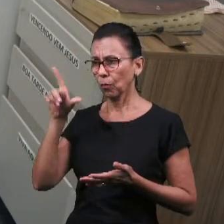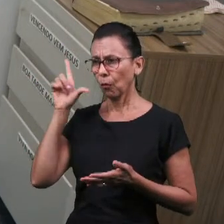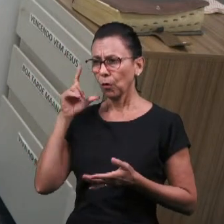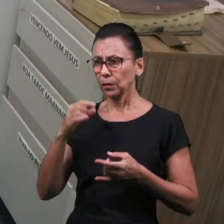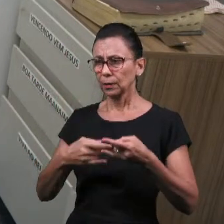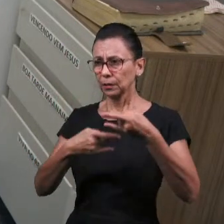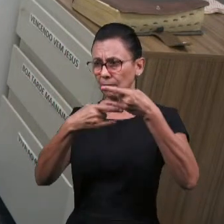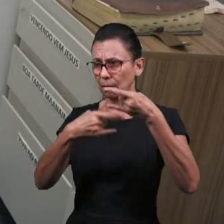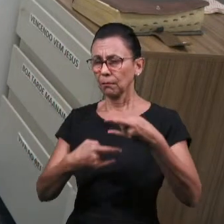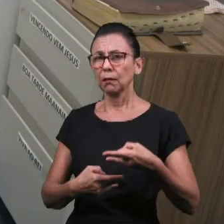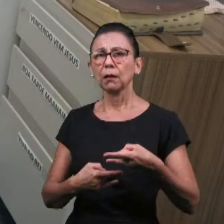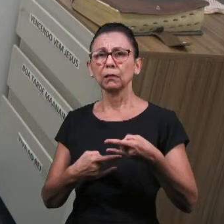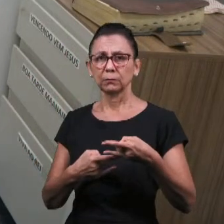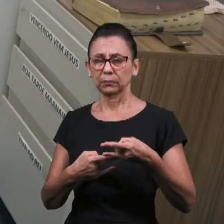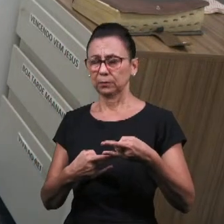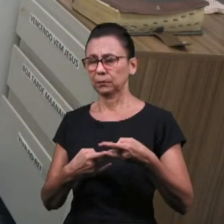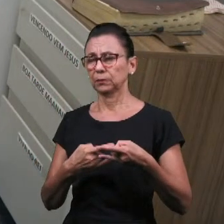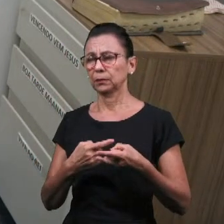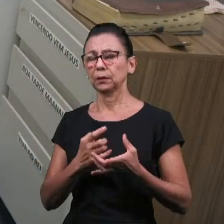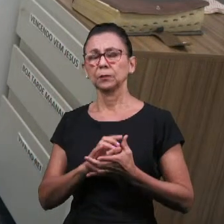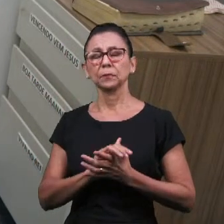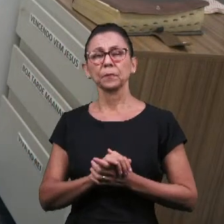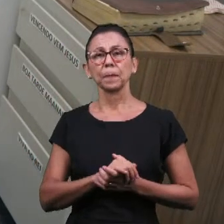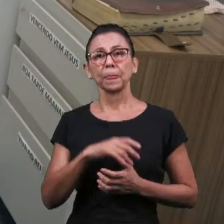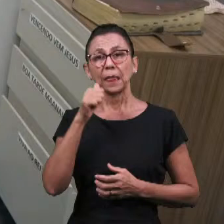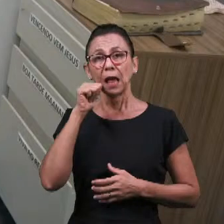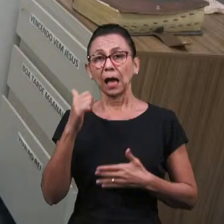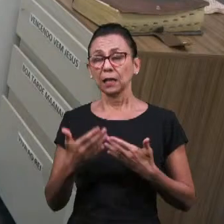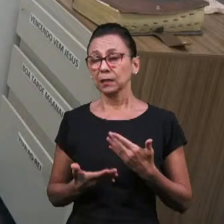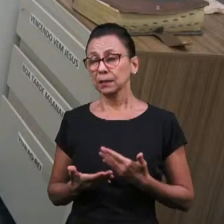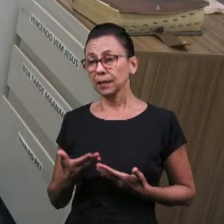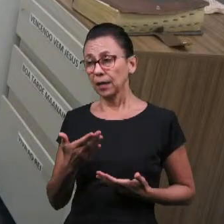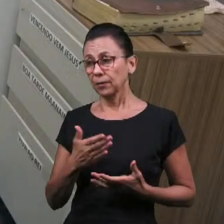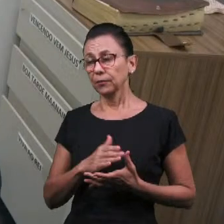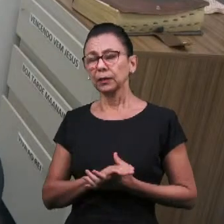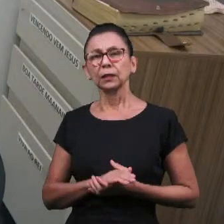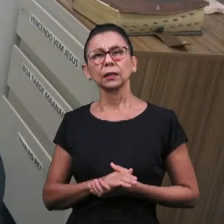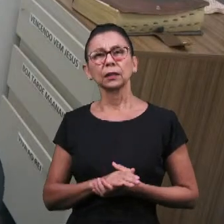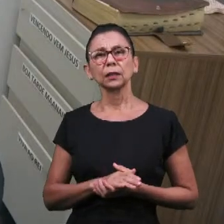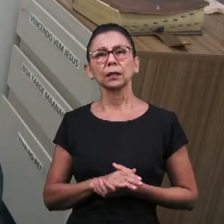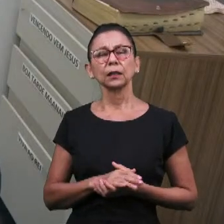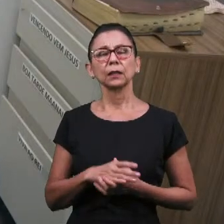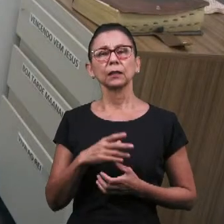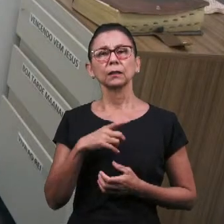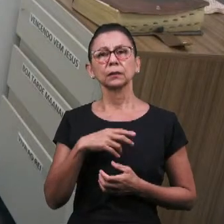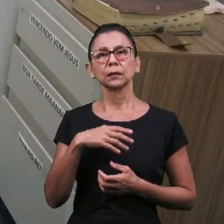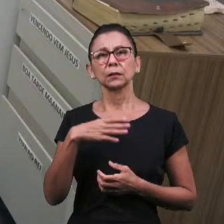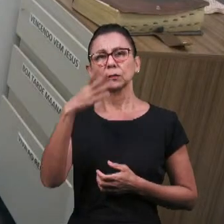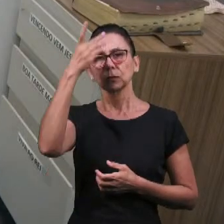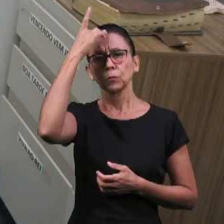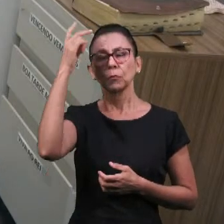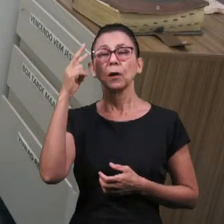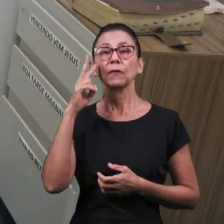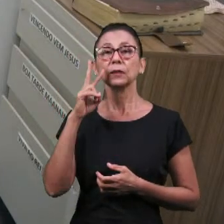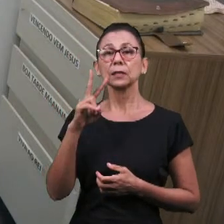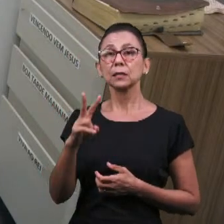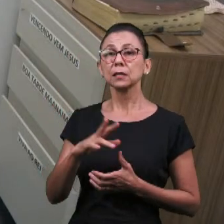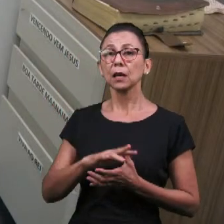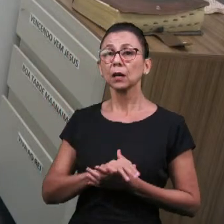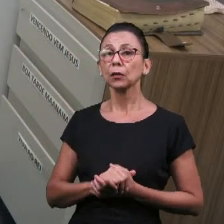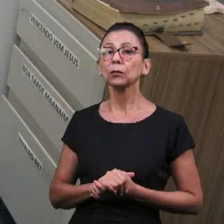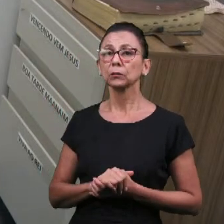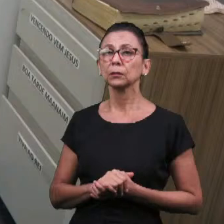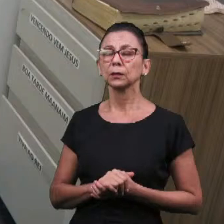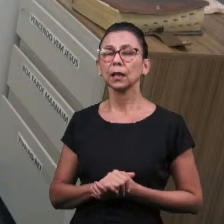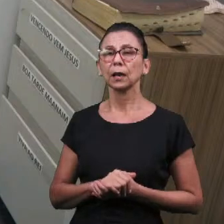ela viu ali um diácono. Ela teve uma visão que chegava um anjo e tocava com a espada no ombro dele,